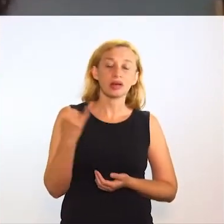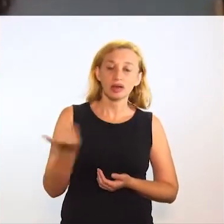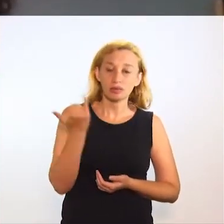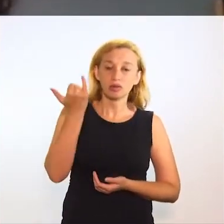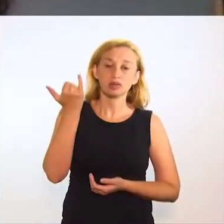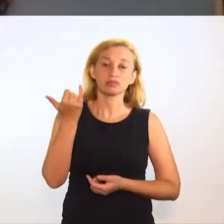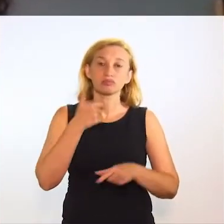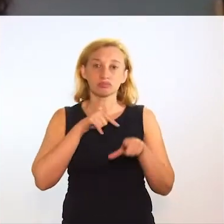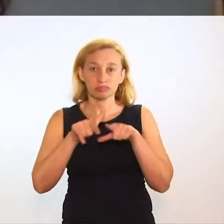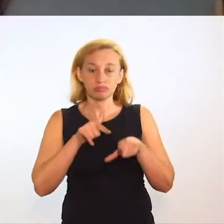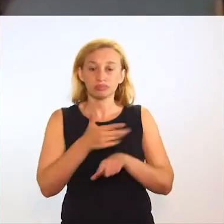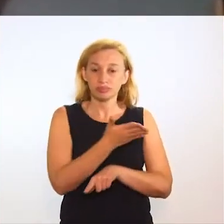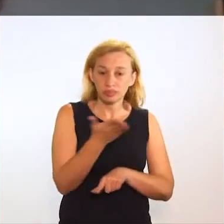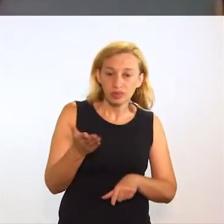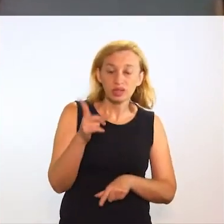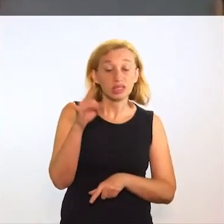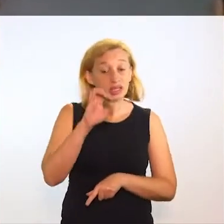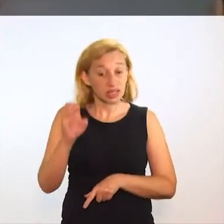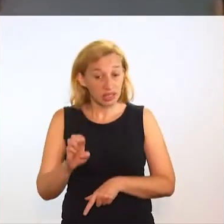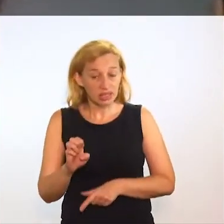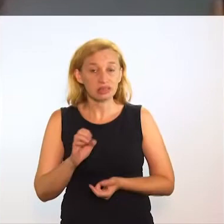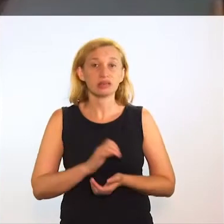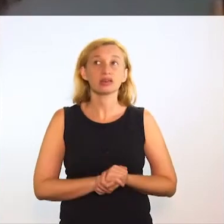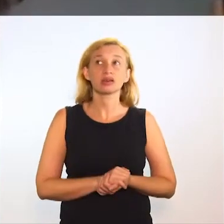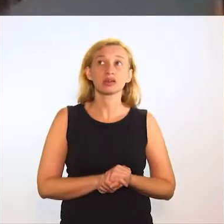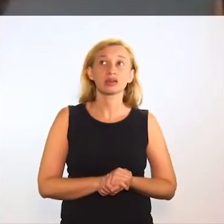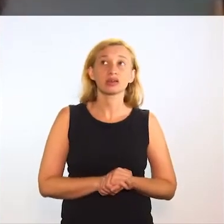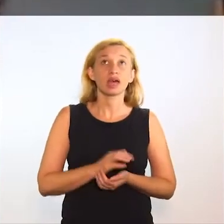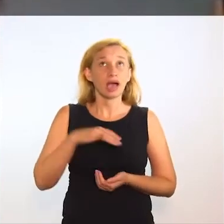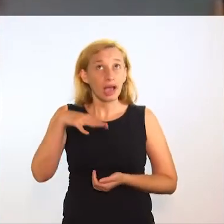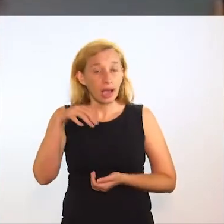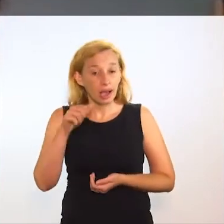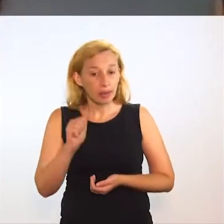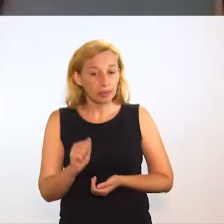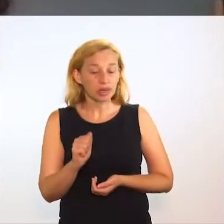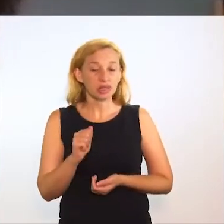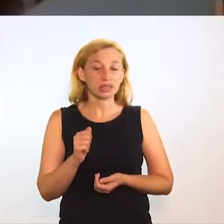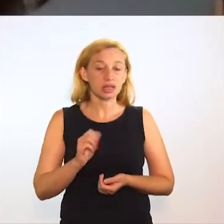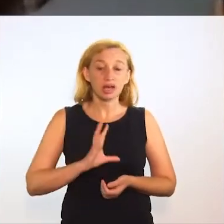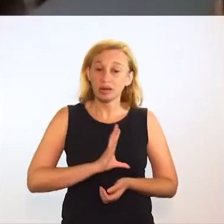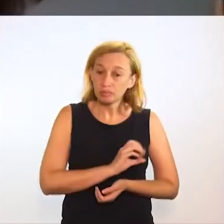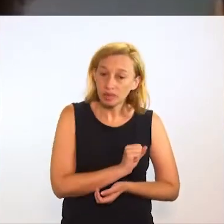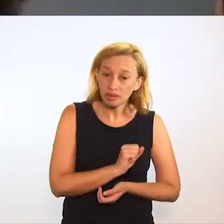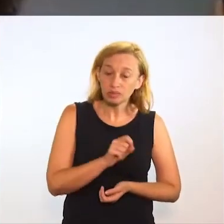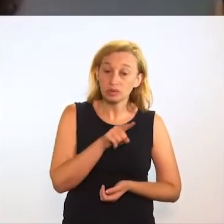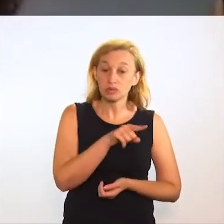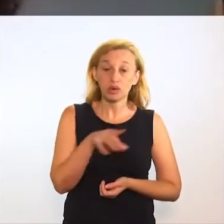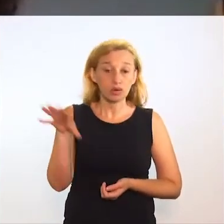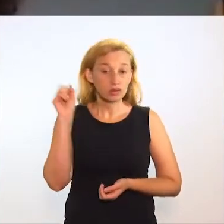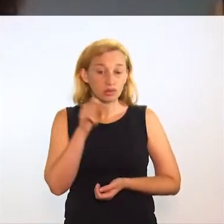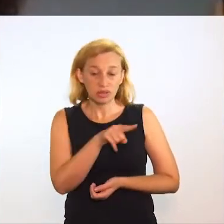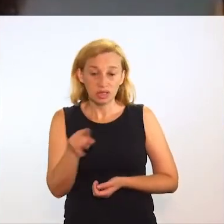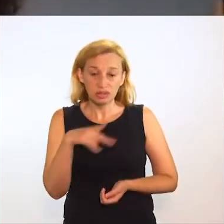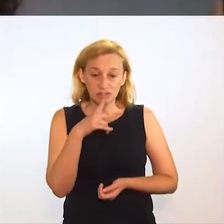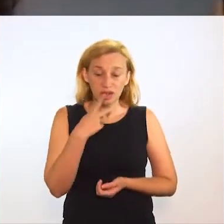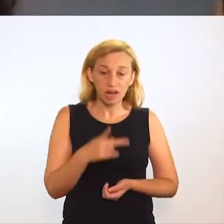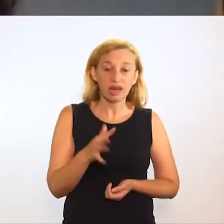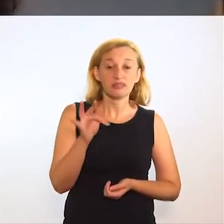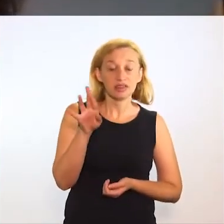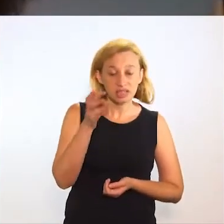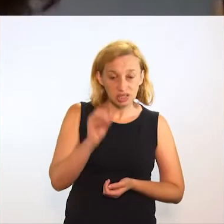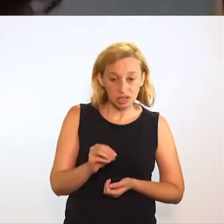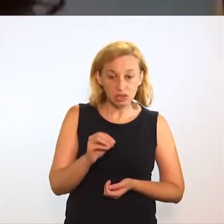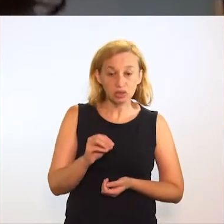falou da importância desse trabalho, Denise Schiavo amando os depoimentos, Eliane